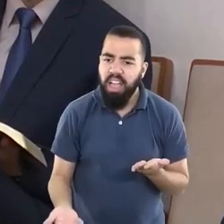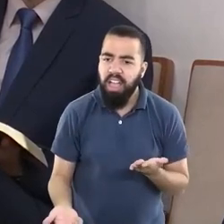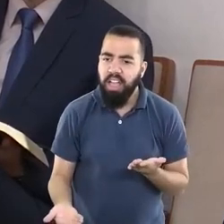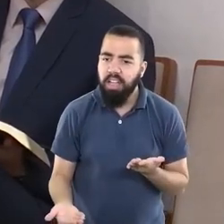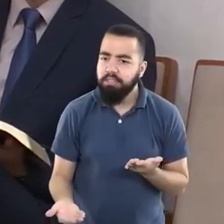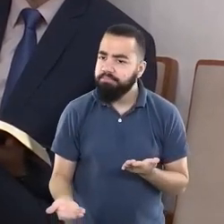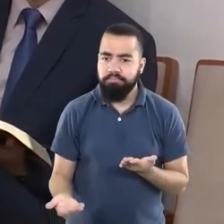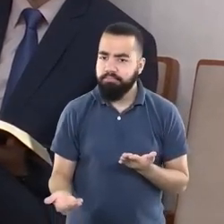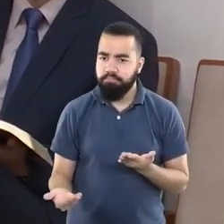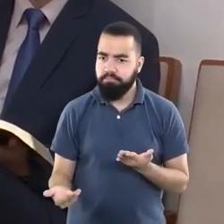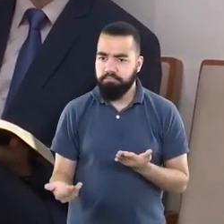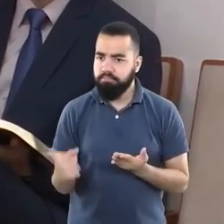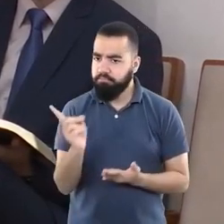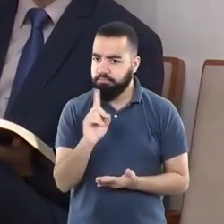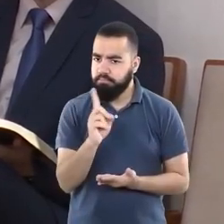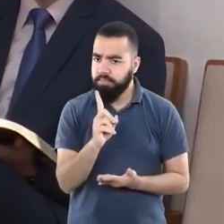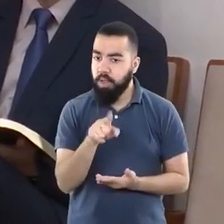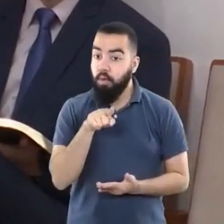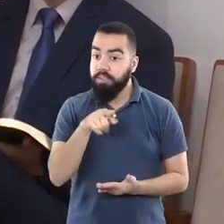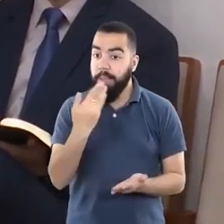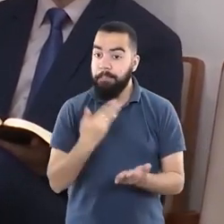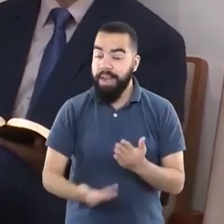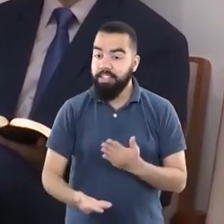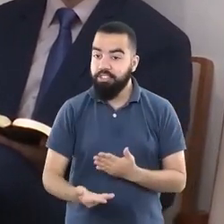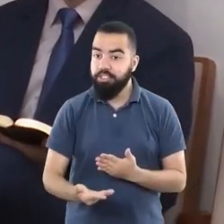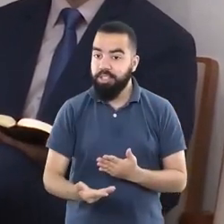perde algo ou alguém quando você não sabe onde está.